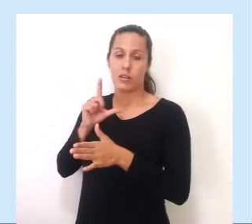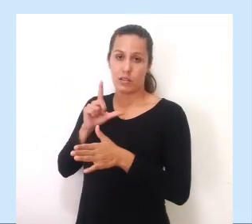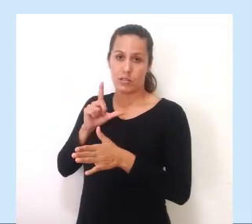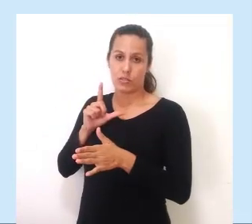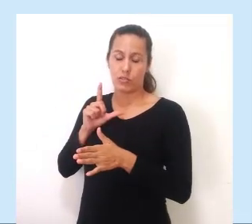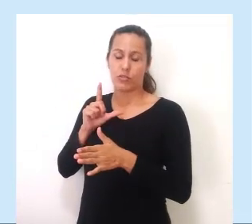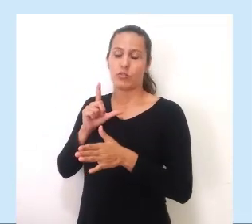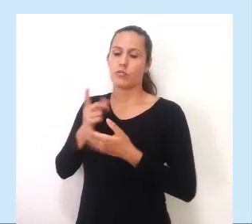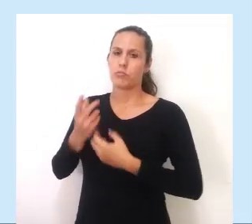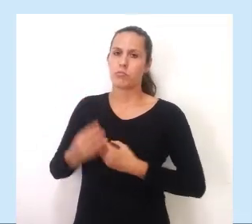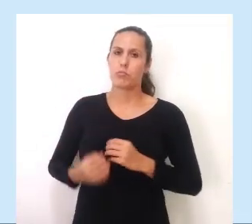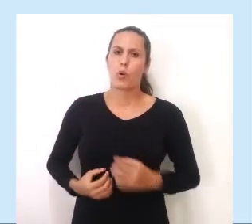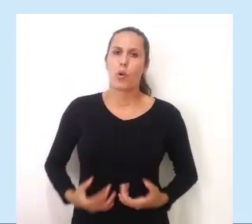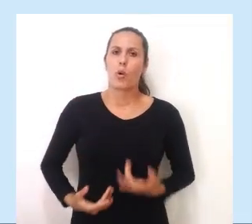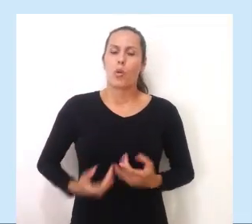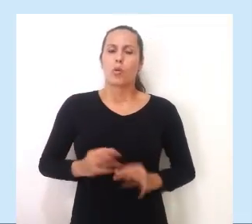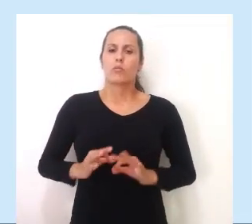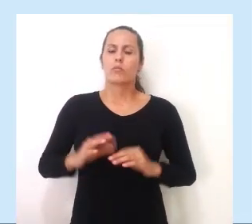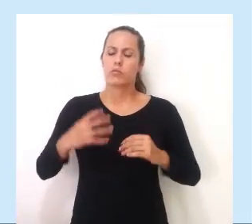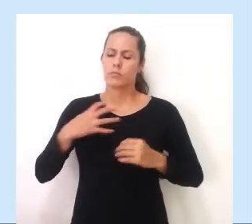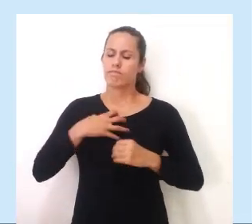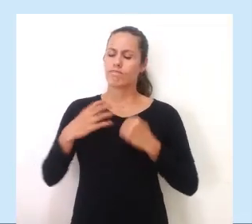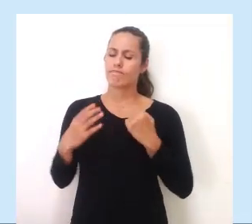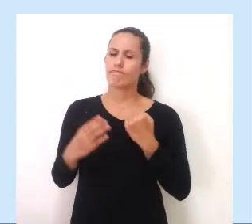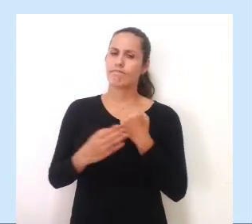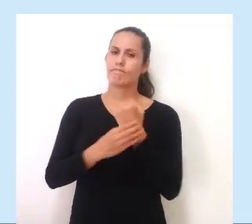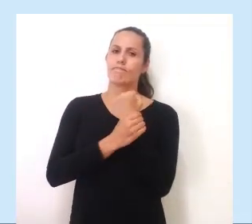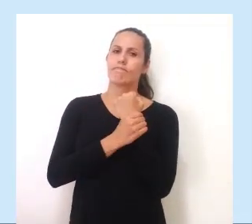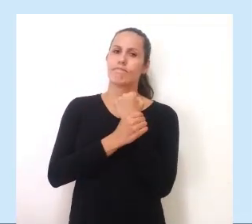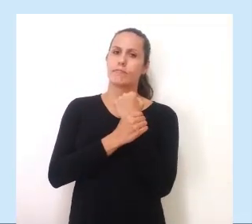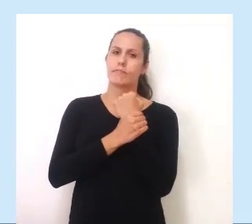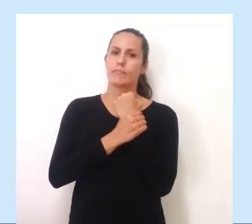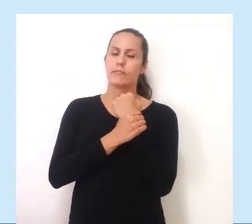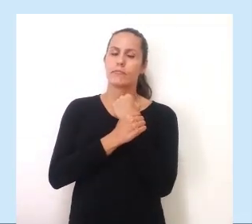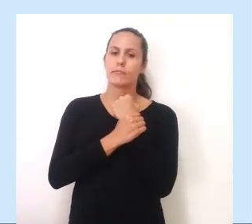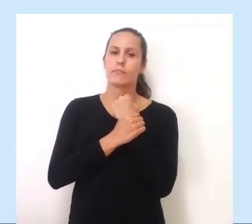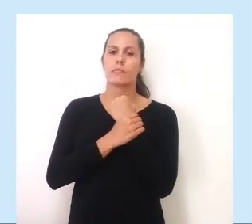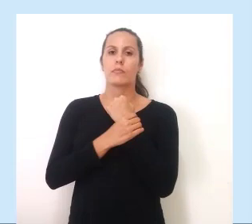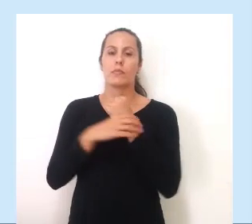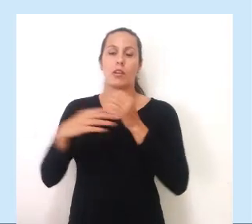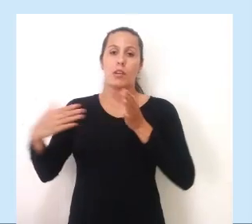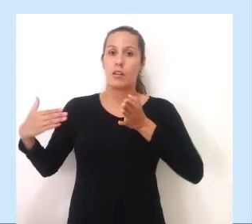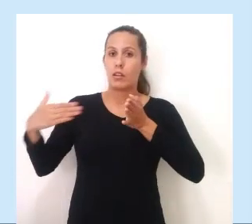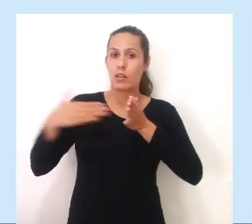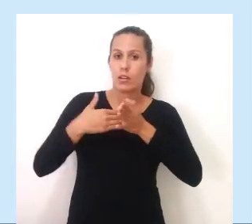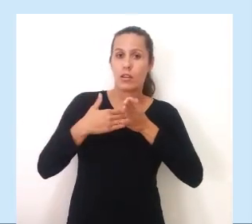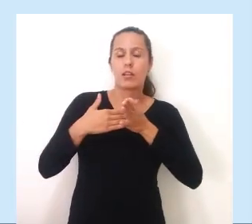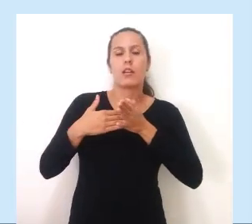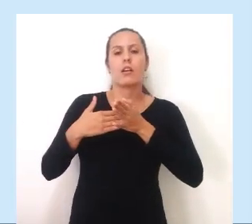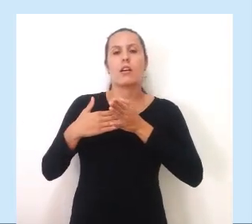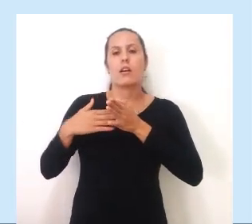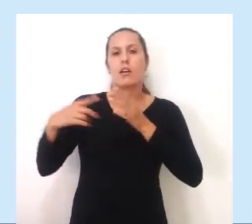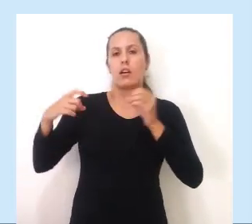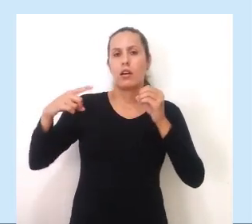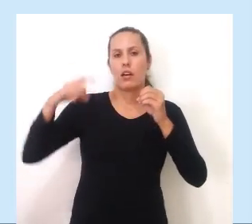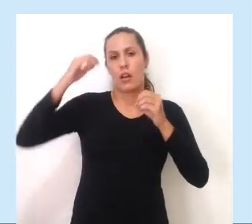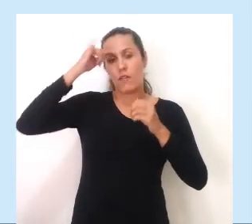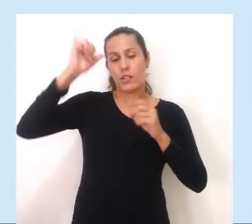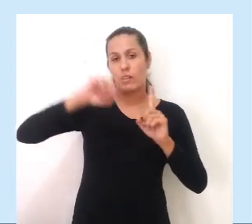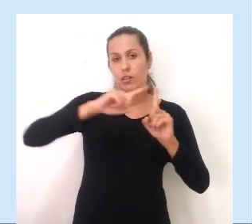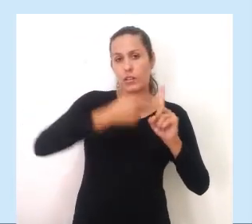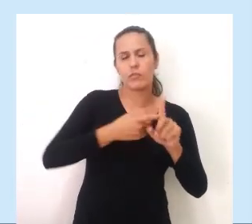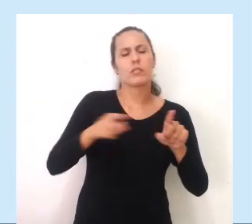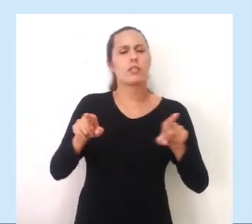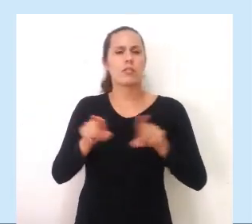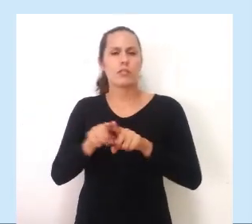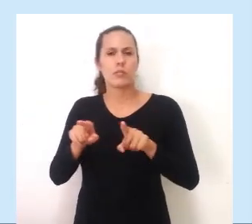o material é melhor, pode aplicar antes da relação e você vai se sentir segura, tanto quanto